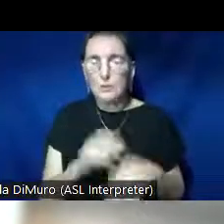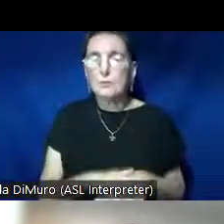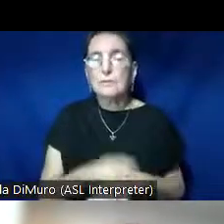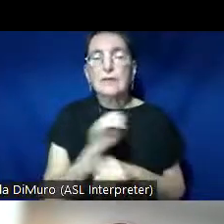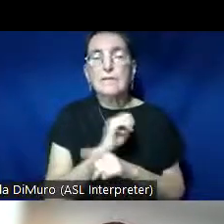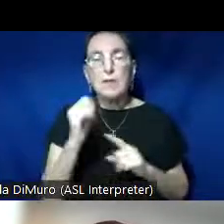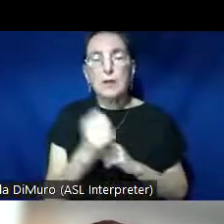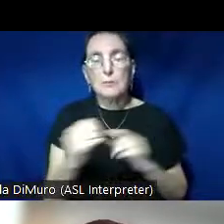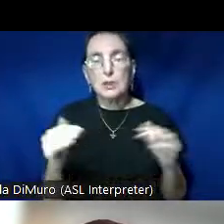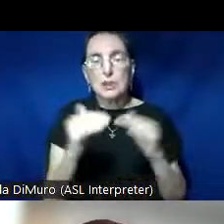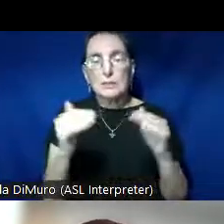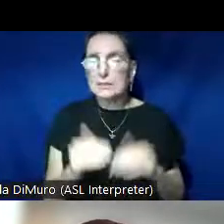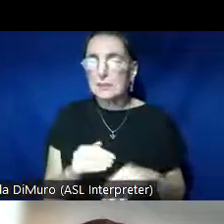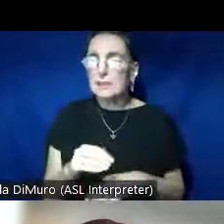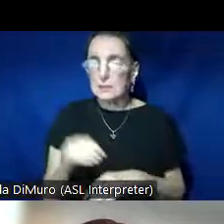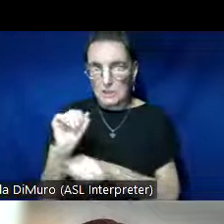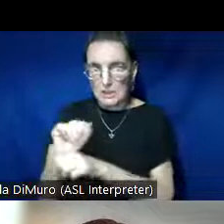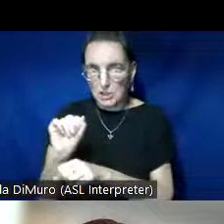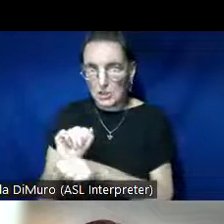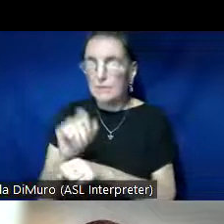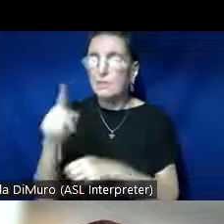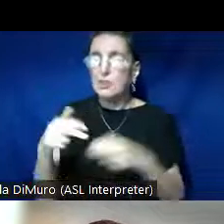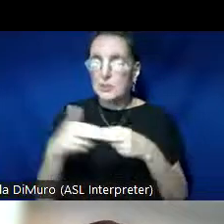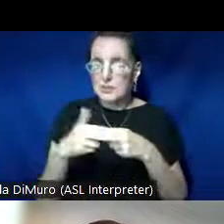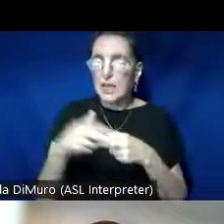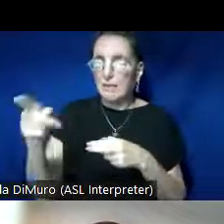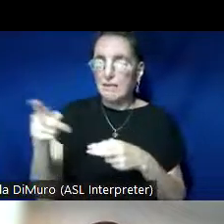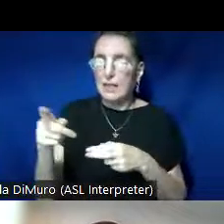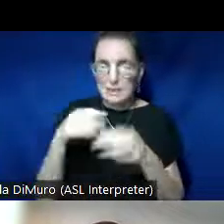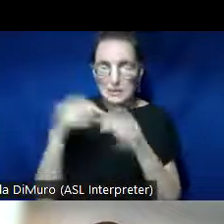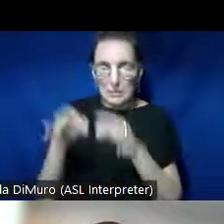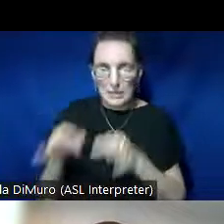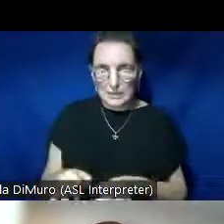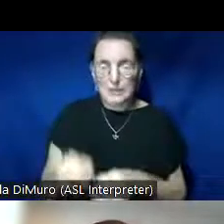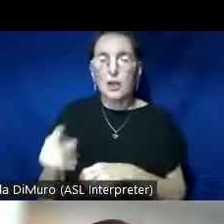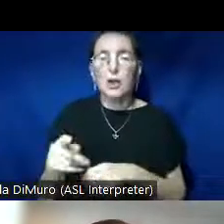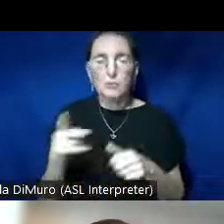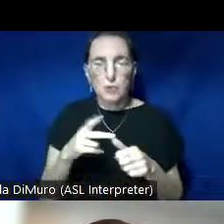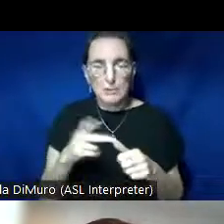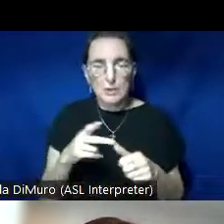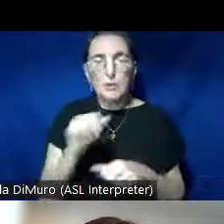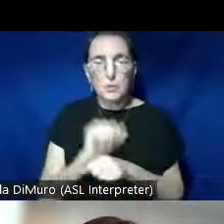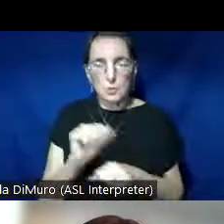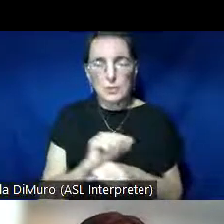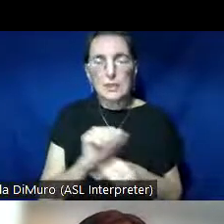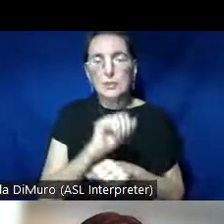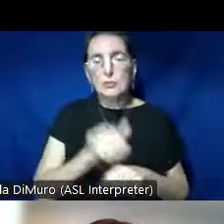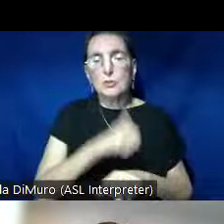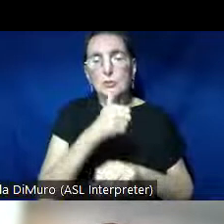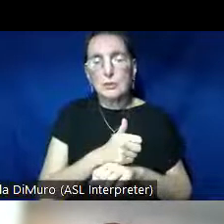providenciando um revisão de iniciativas, ali tem um slide que te oferece aquele overview, que